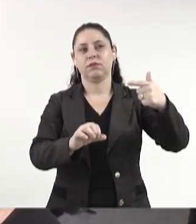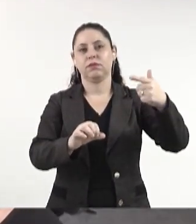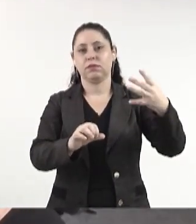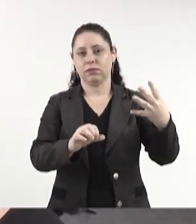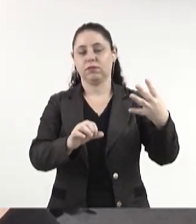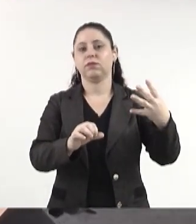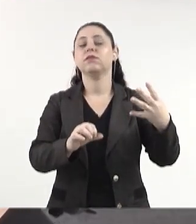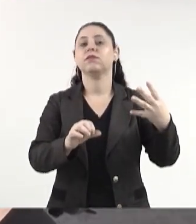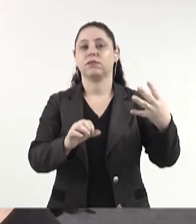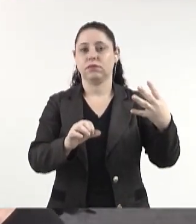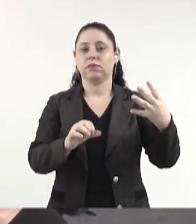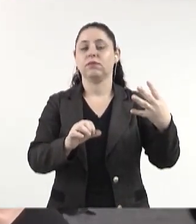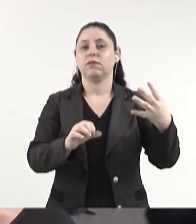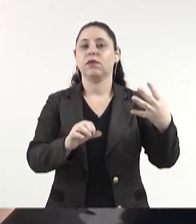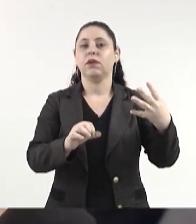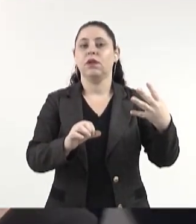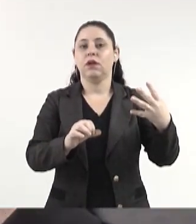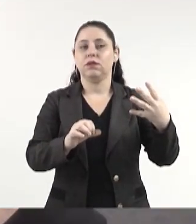174